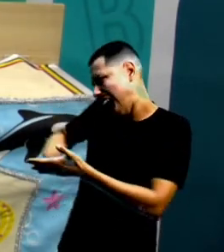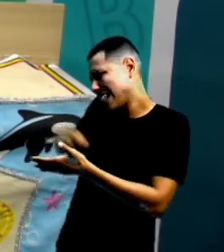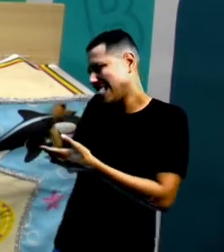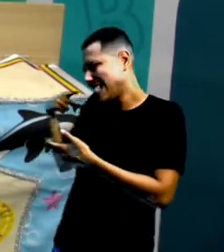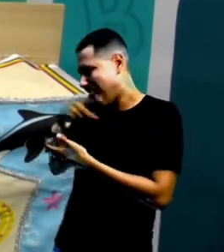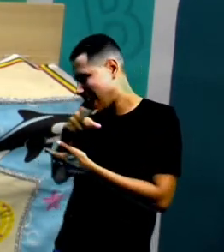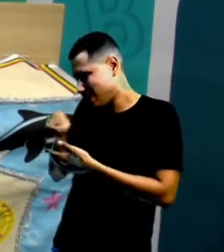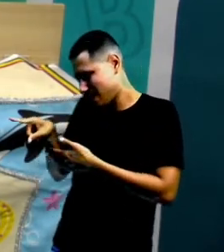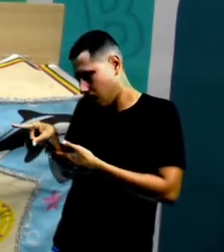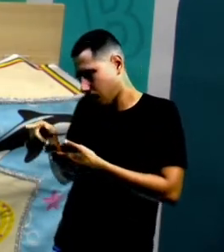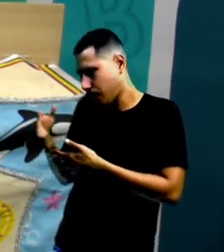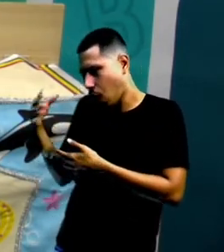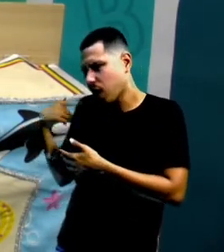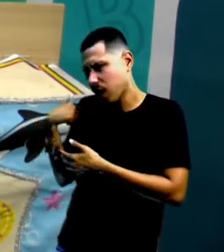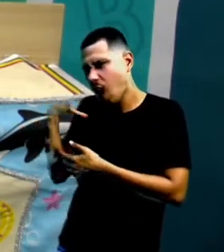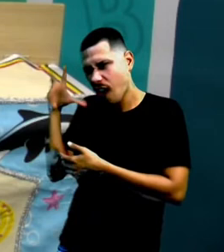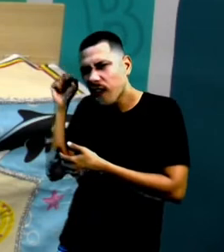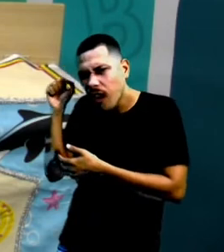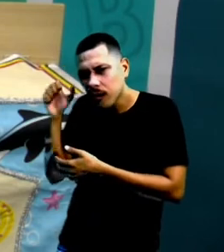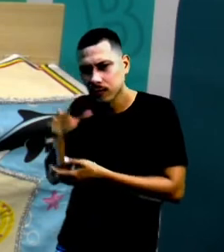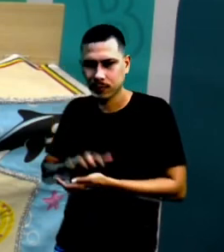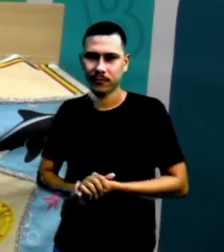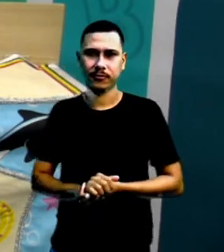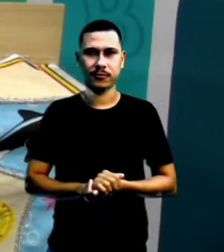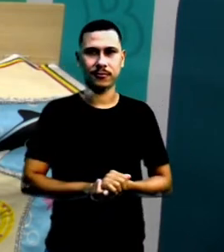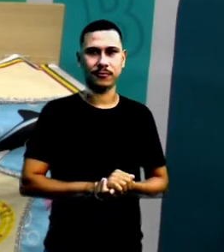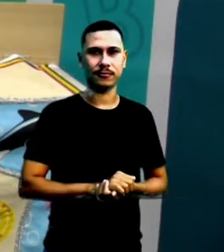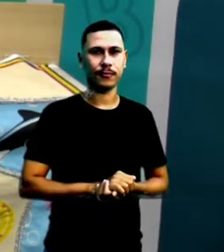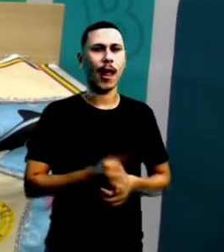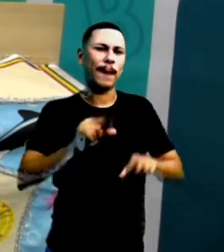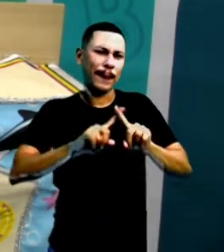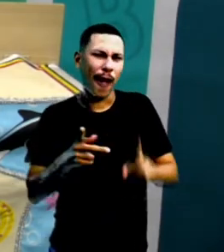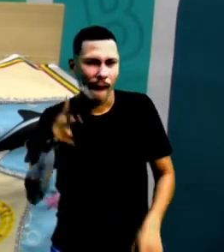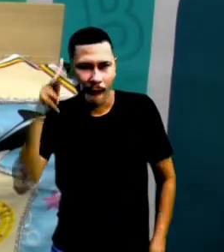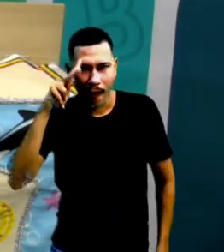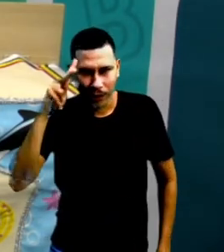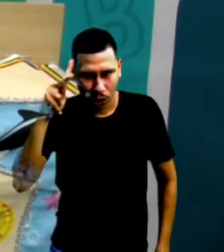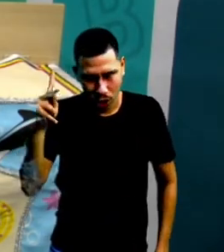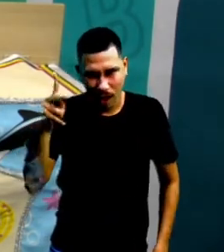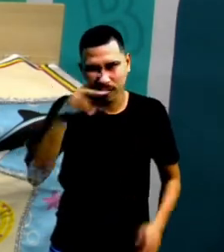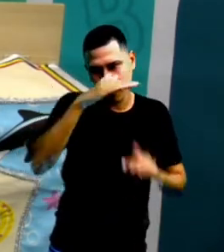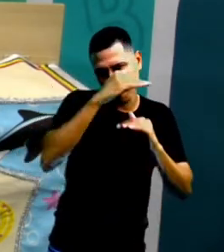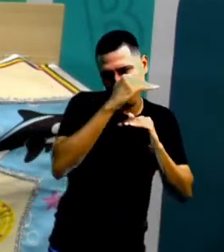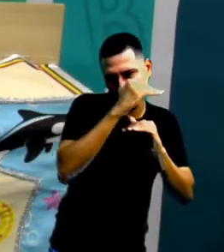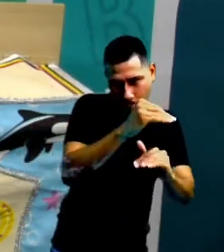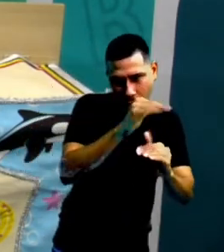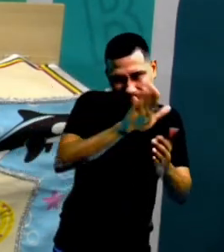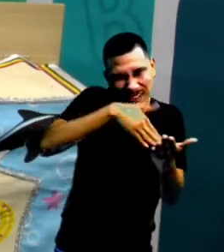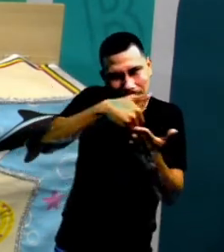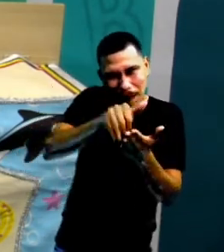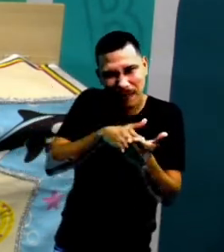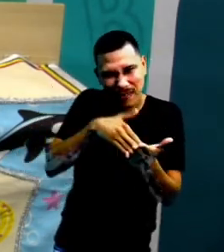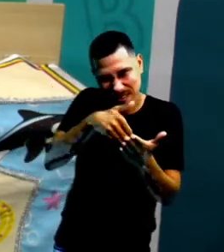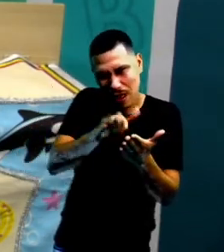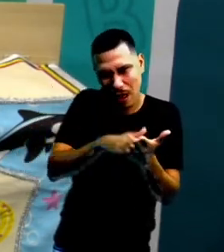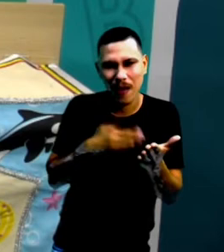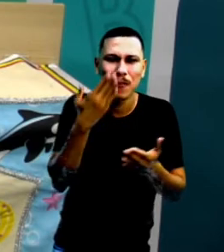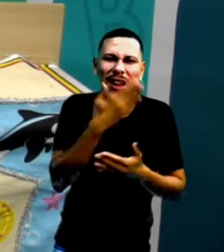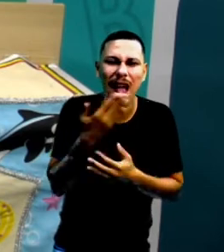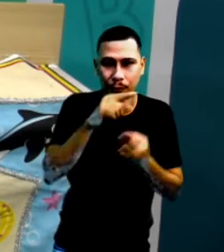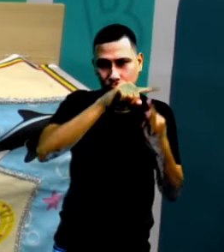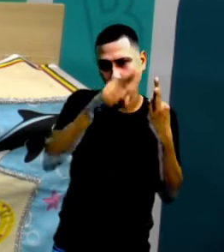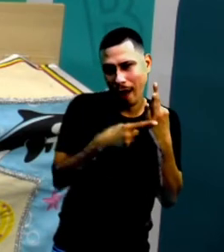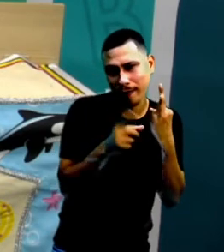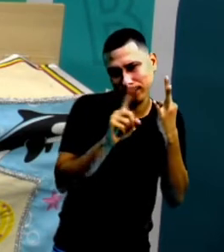vem, vocês estão ouvindo? Estão ouvindo, né? Então, a história do pote de melado, os três, o gato,